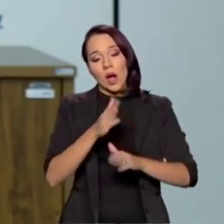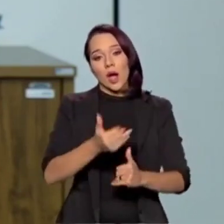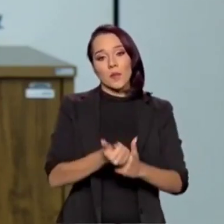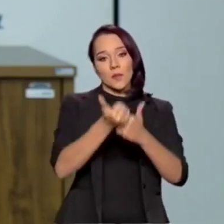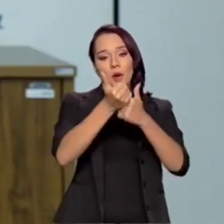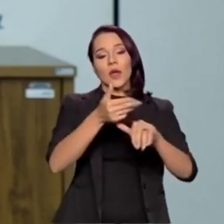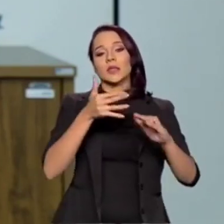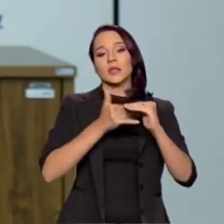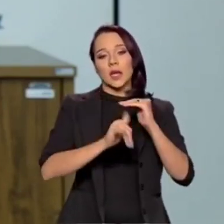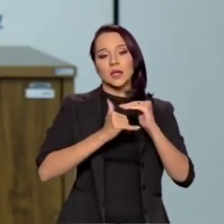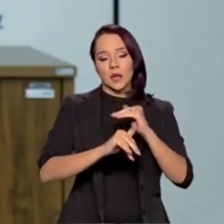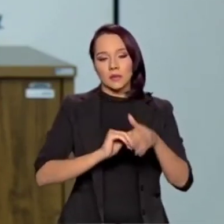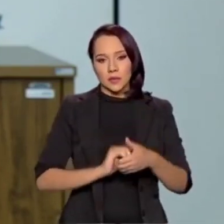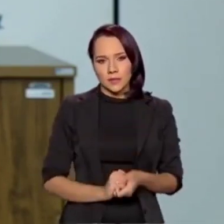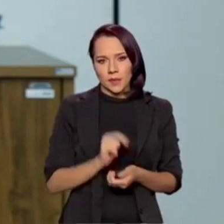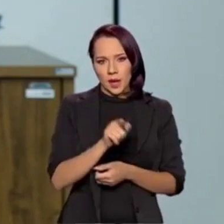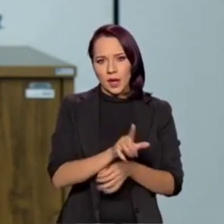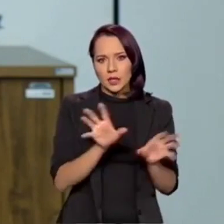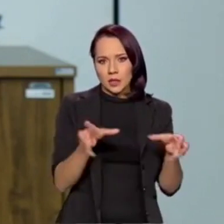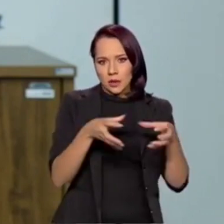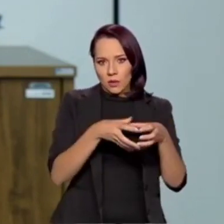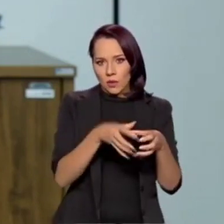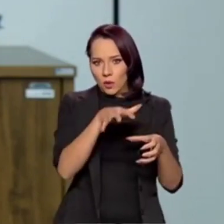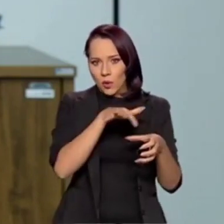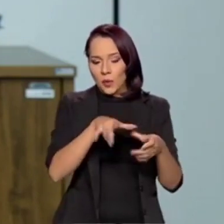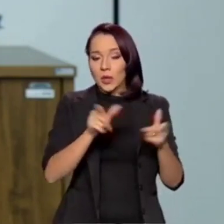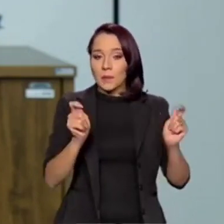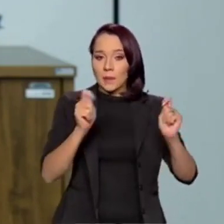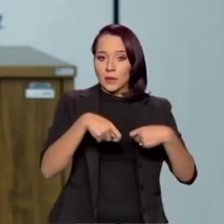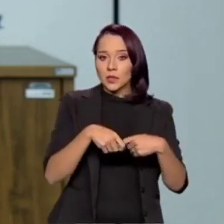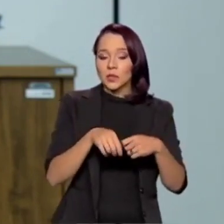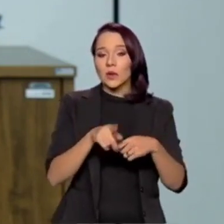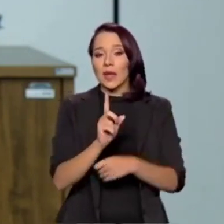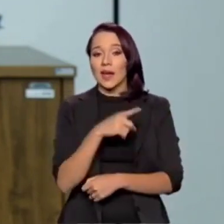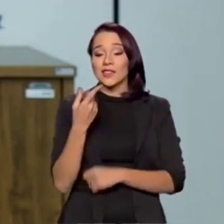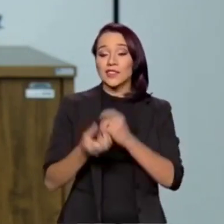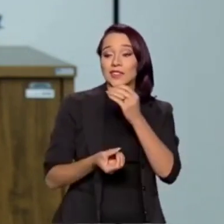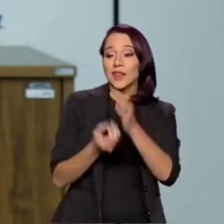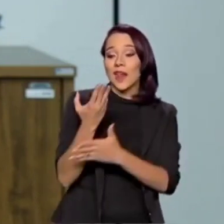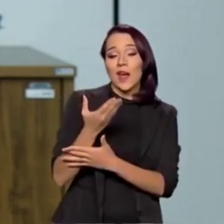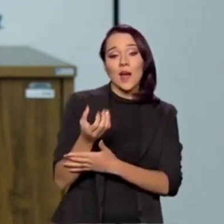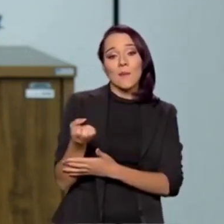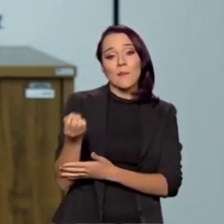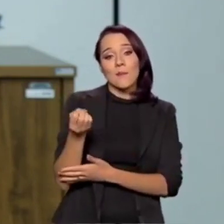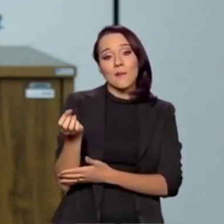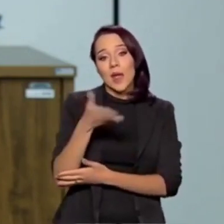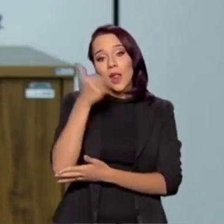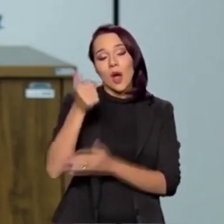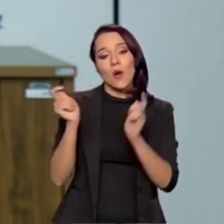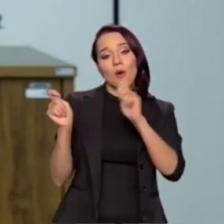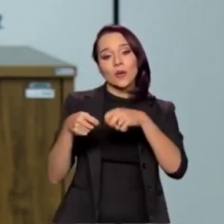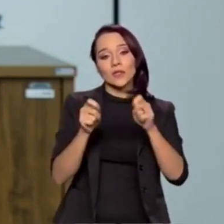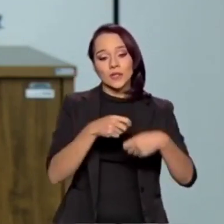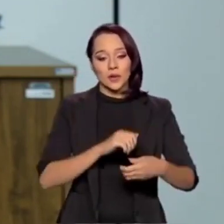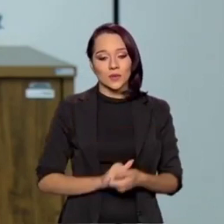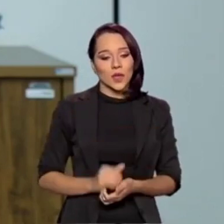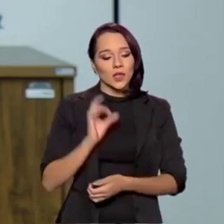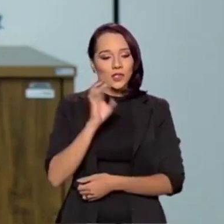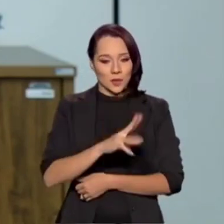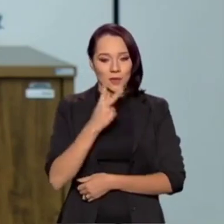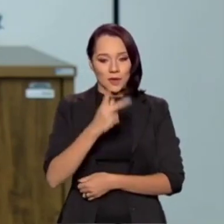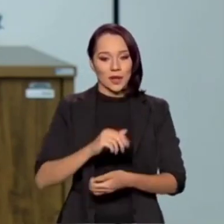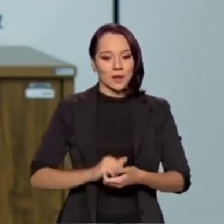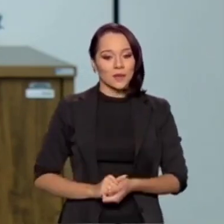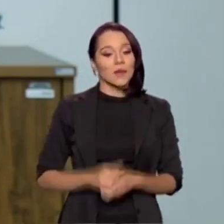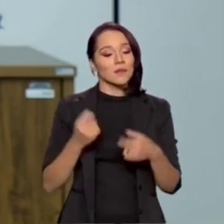apoiam as startups. Essa concertação tem permitido a gente criar melhores condições do fomento. E só para